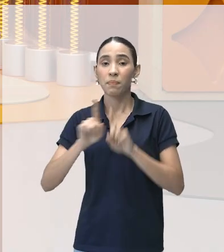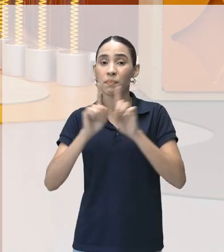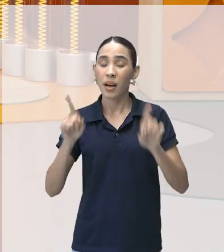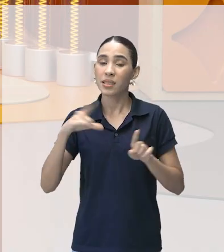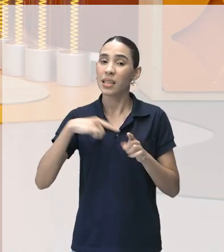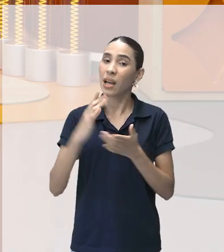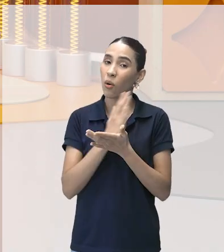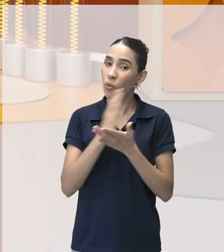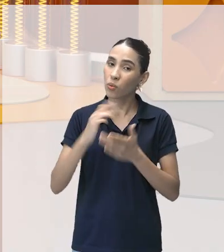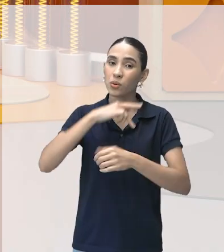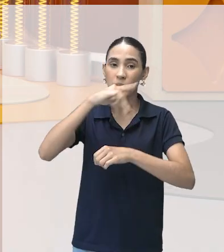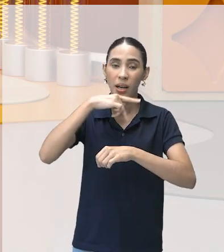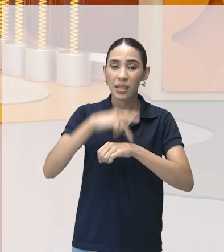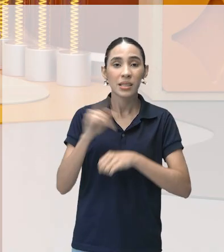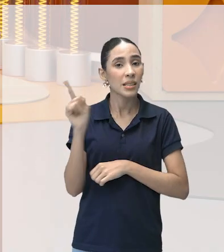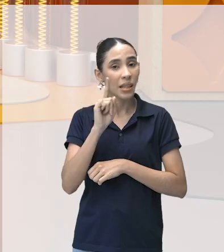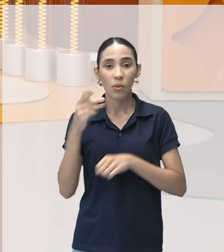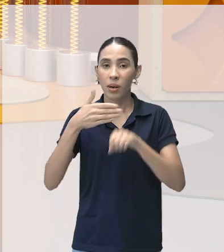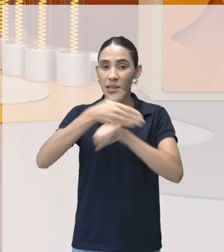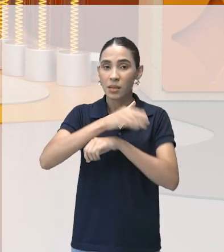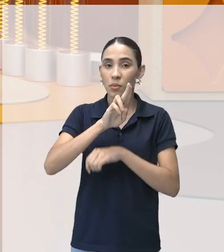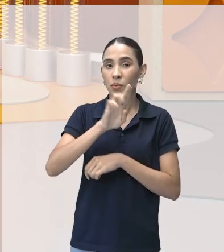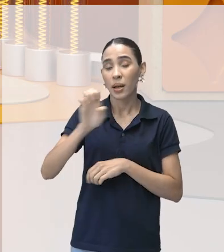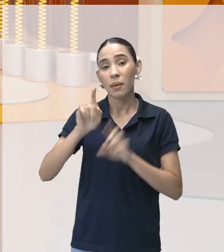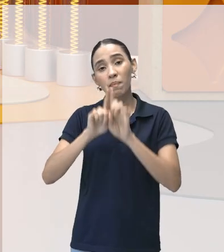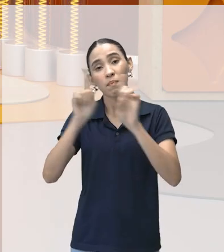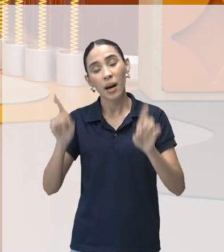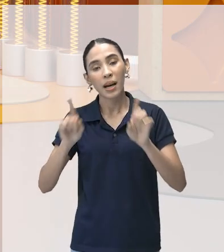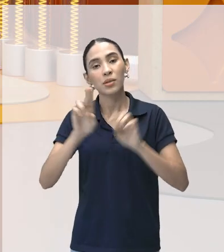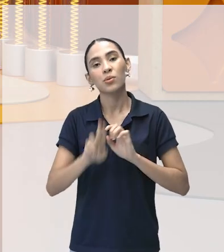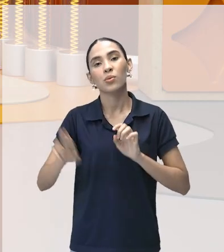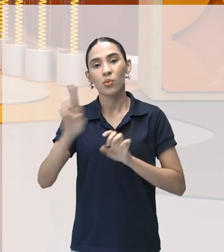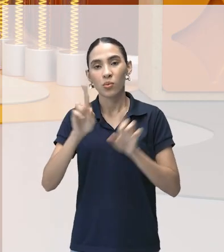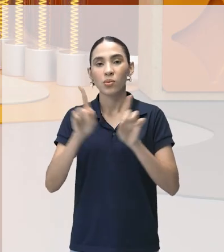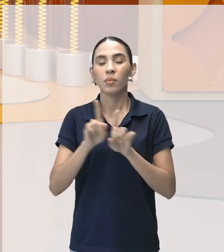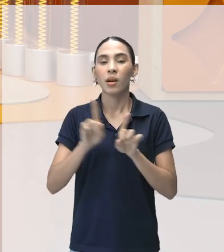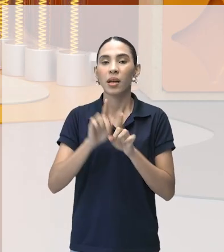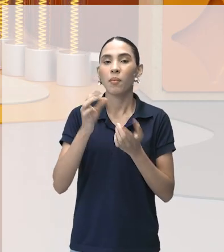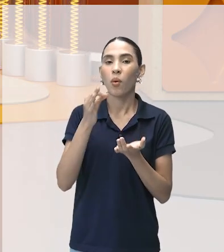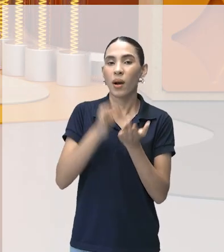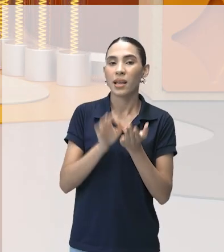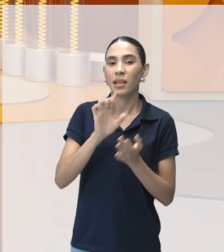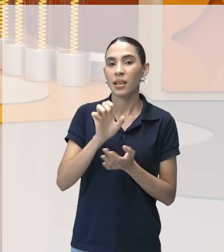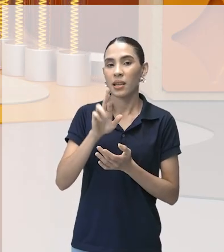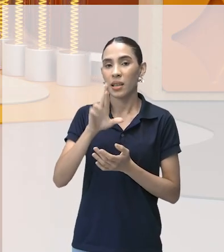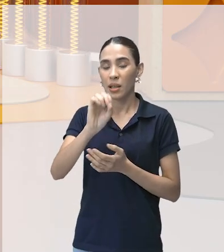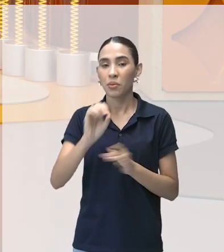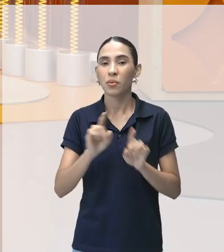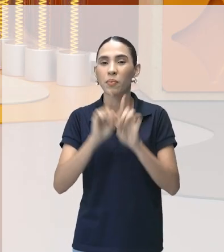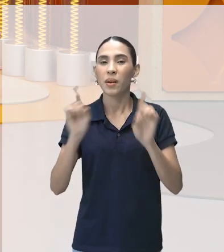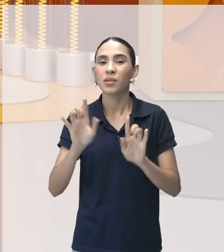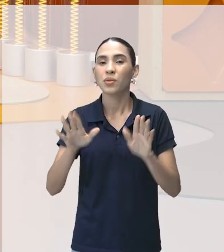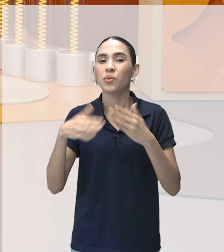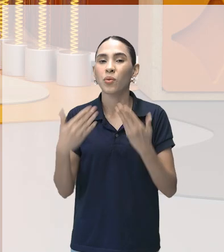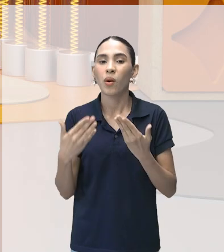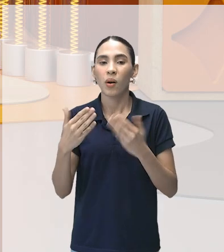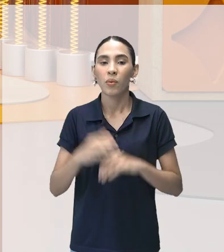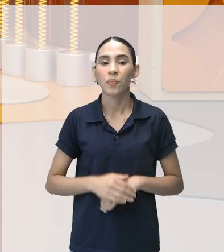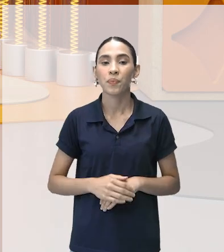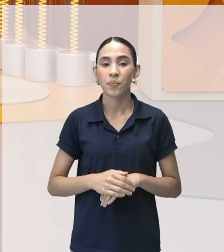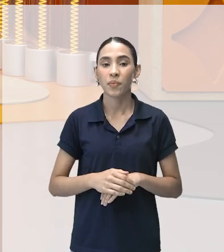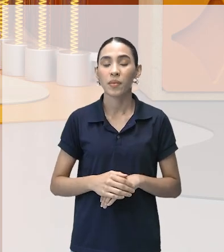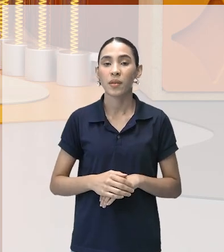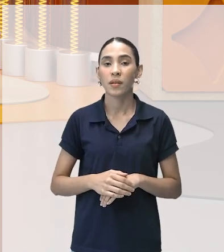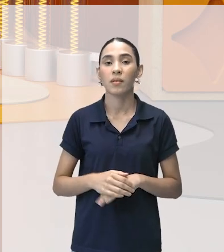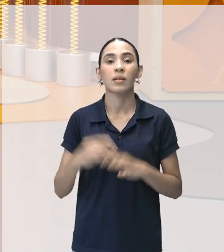alguns países que não fazem parte da União Europeia, porém utilizam o euro, tá? Agora, quais serão as vantagens, né,